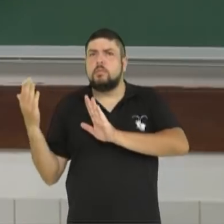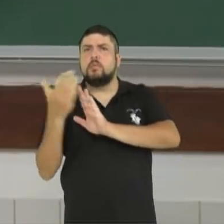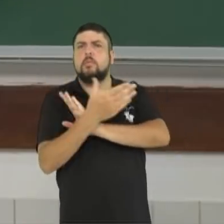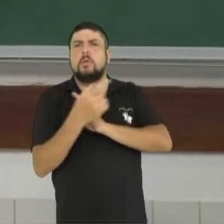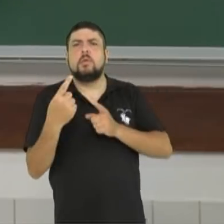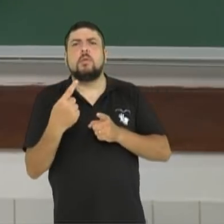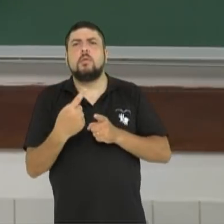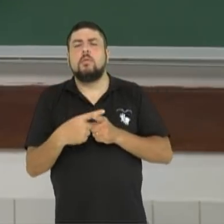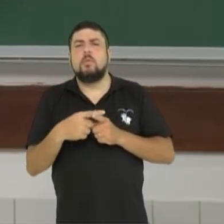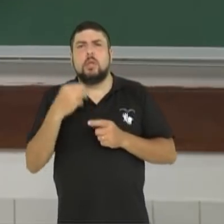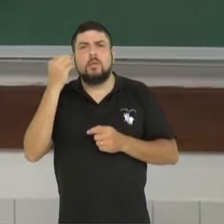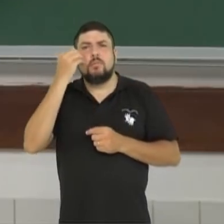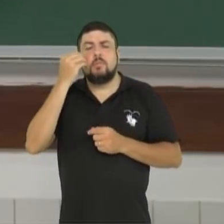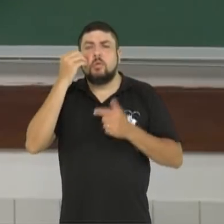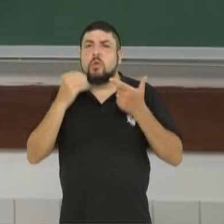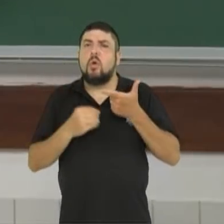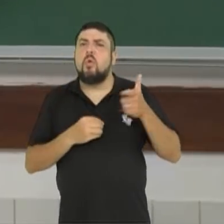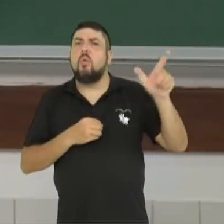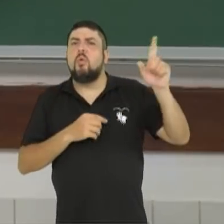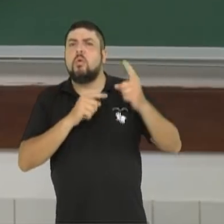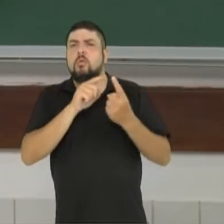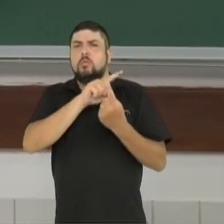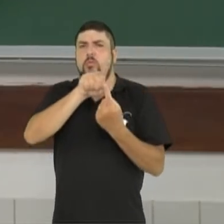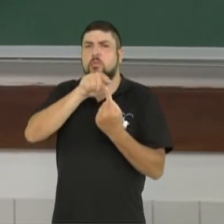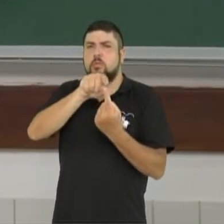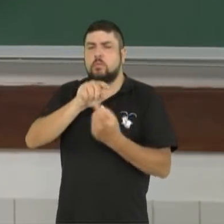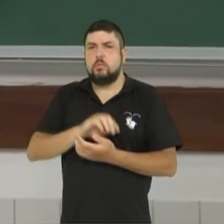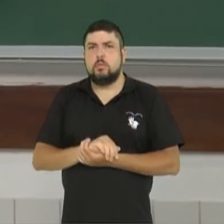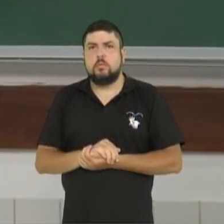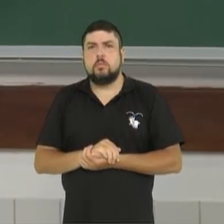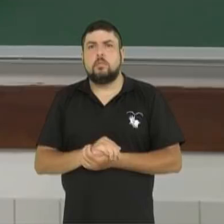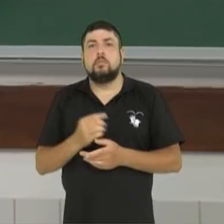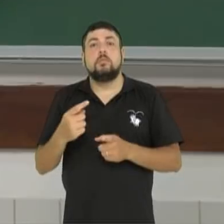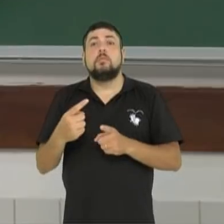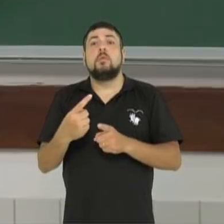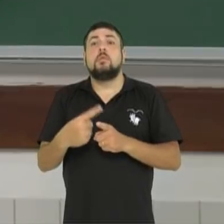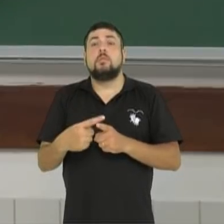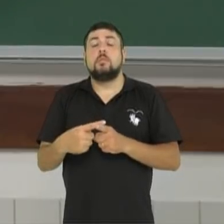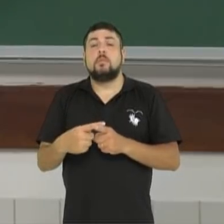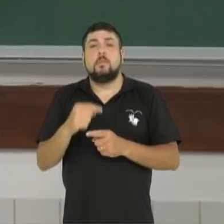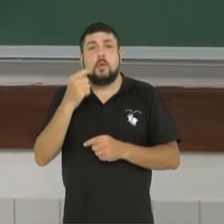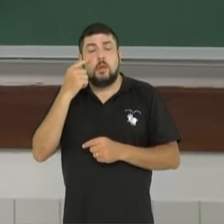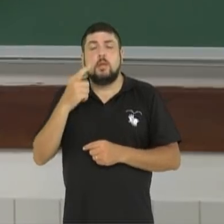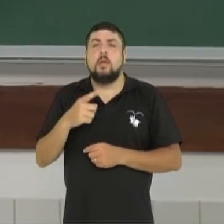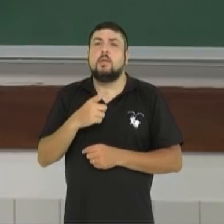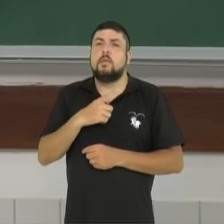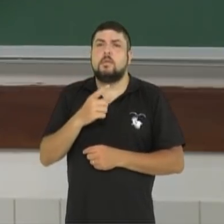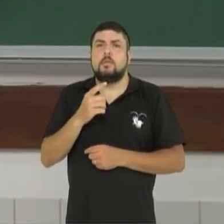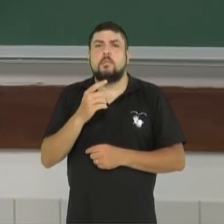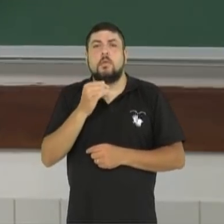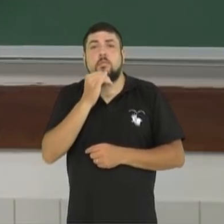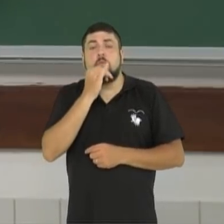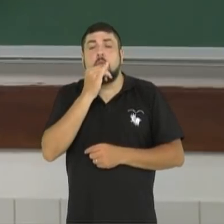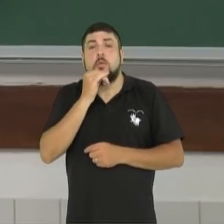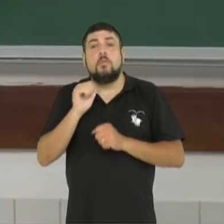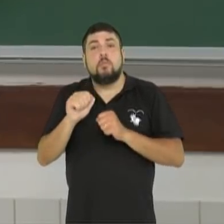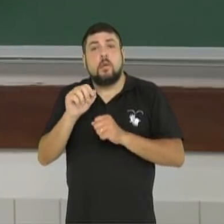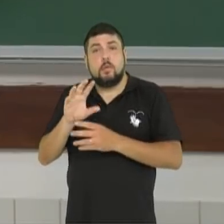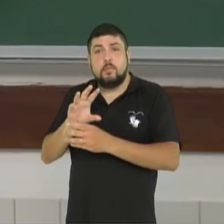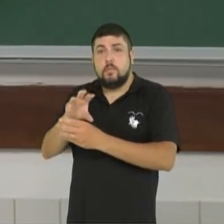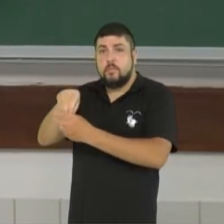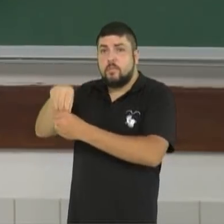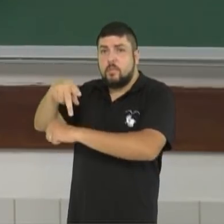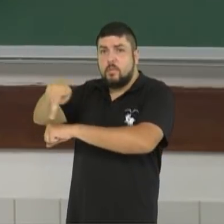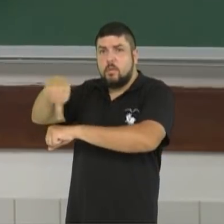outros objetivos, né? Dentre eles, muitas vezes, a gente vê ali, ó, ela pode sofrer uma perseguição